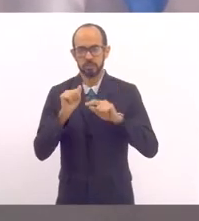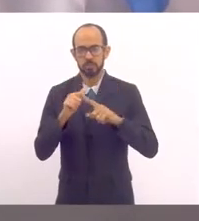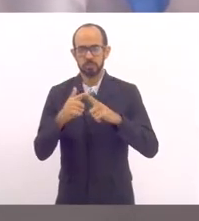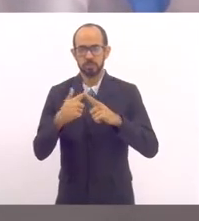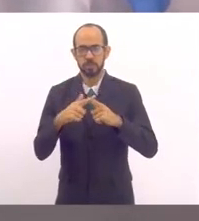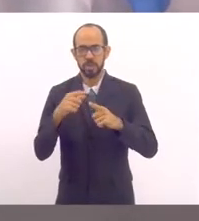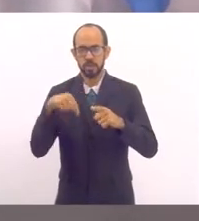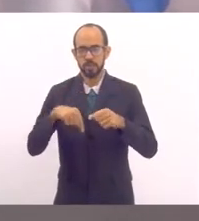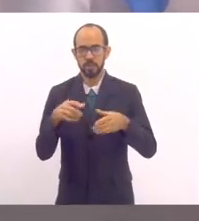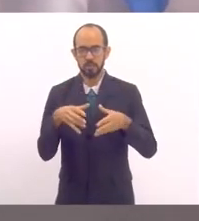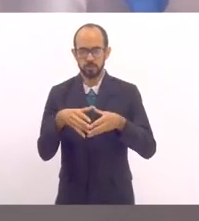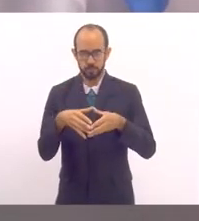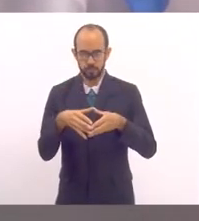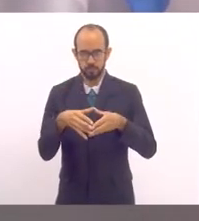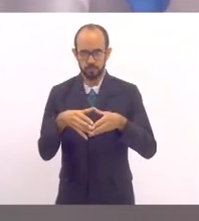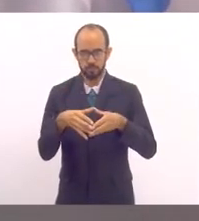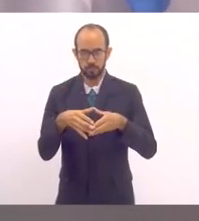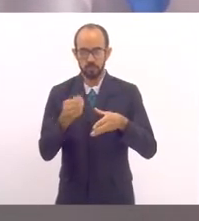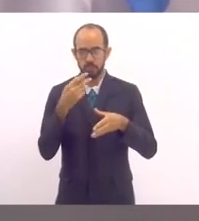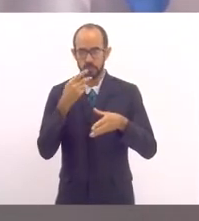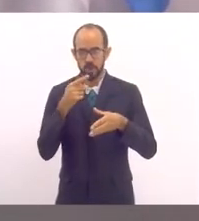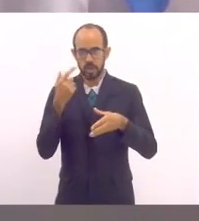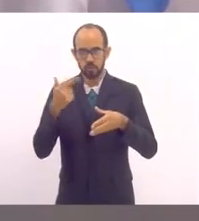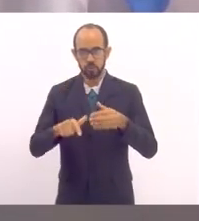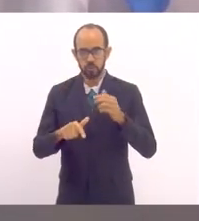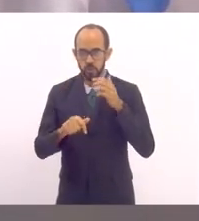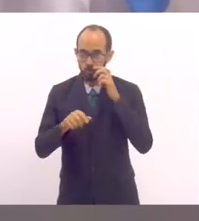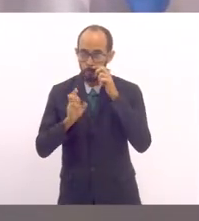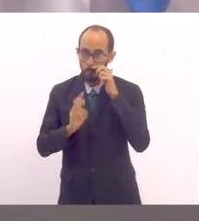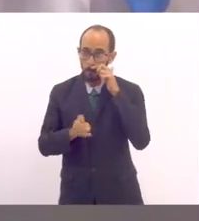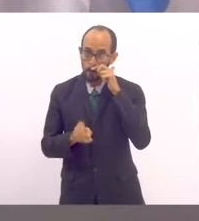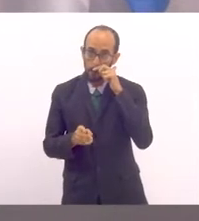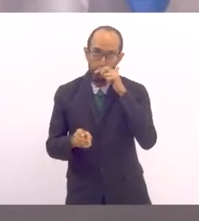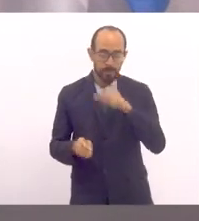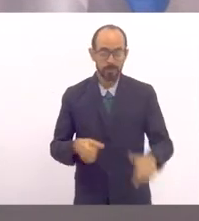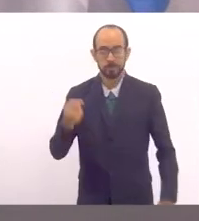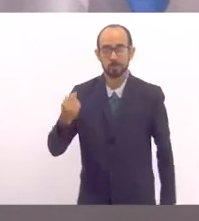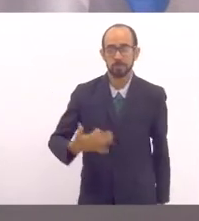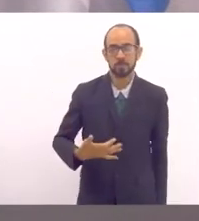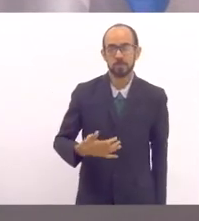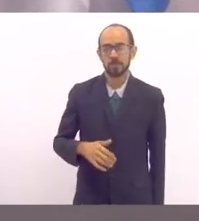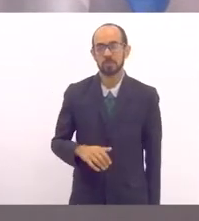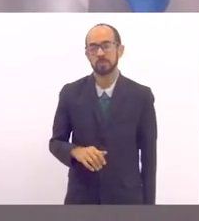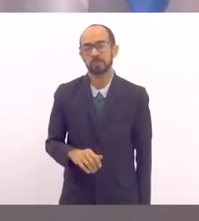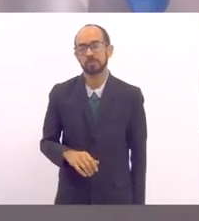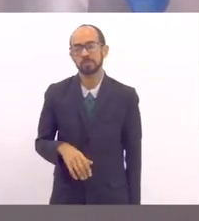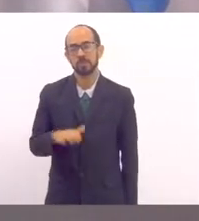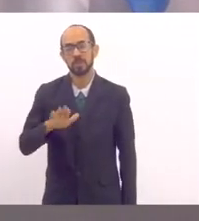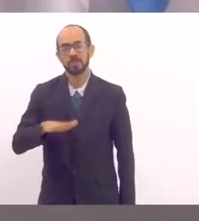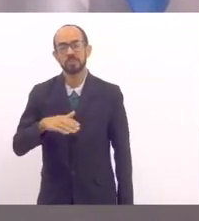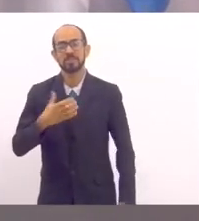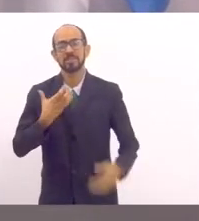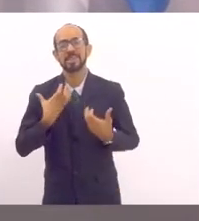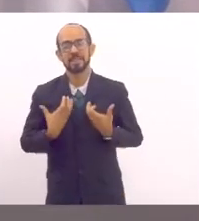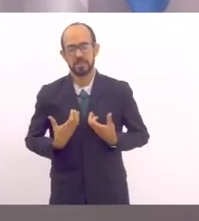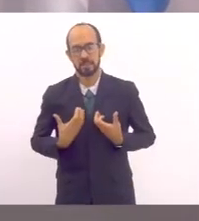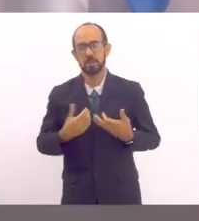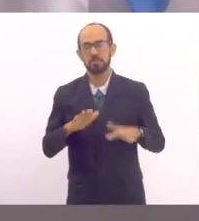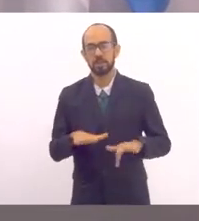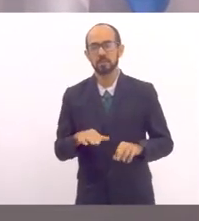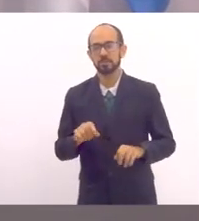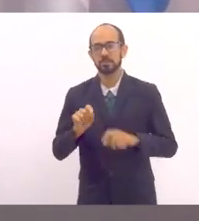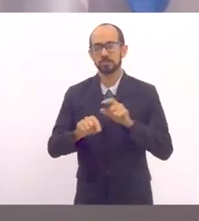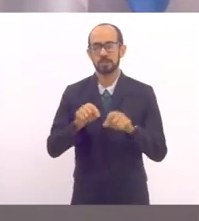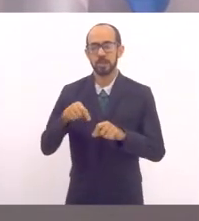uma comissão, e eu vou repetir uma coisa que eu falo, chega a ser cansativa nessa fala. Aqui não